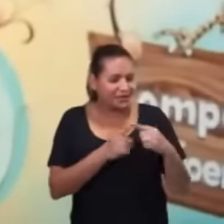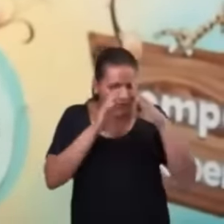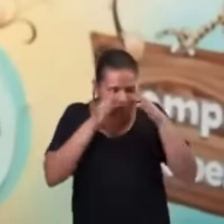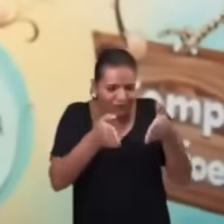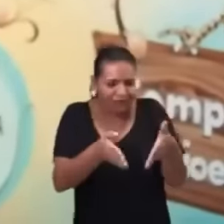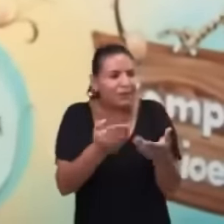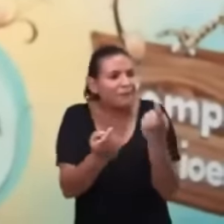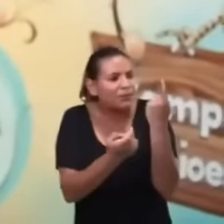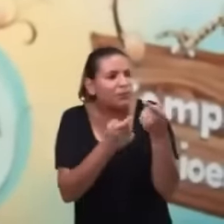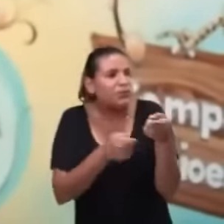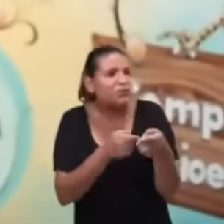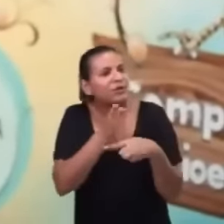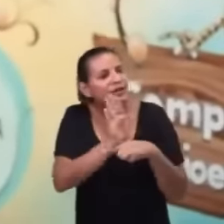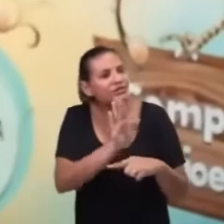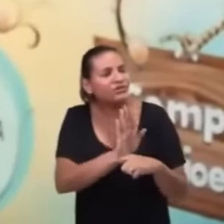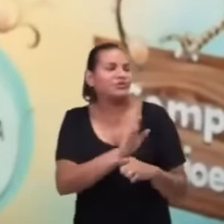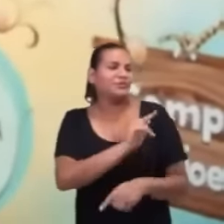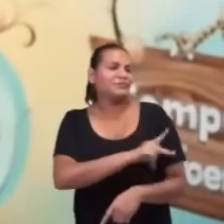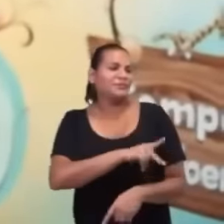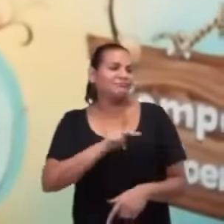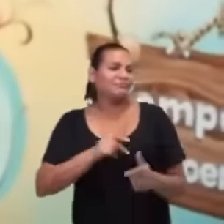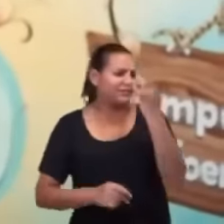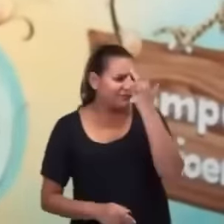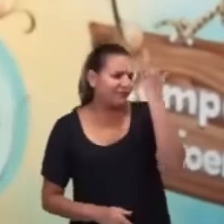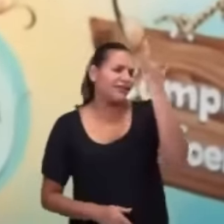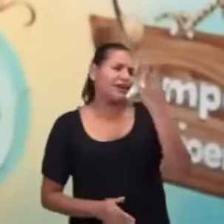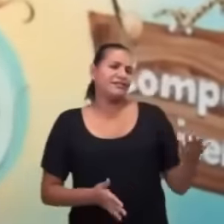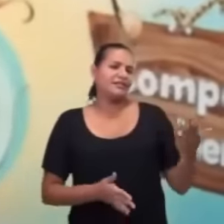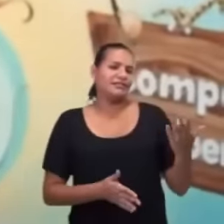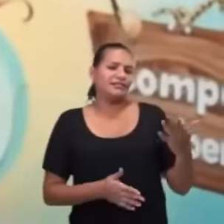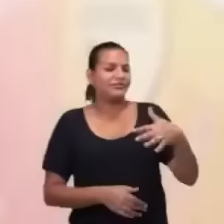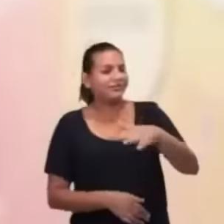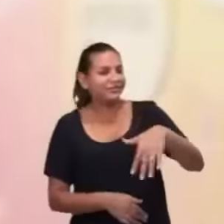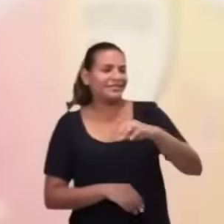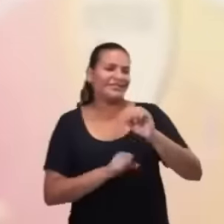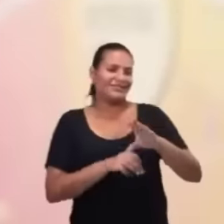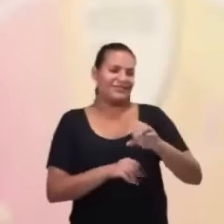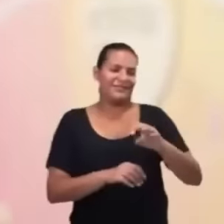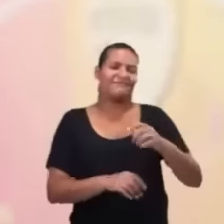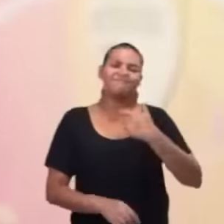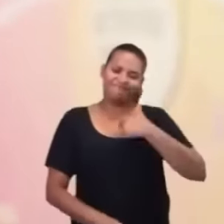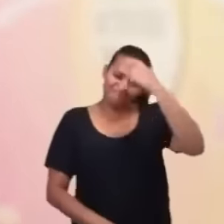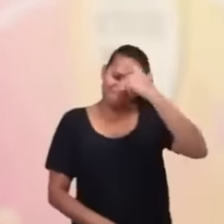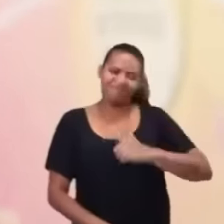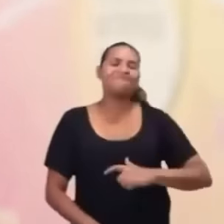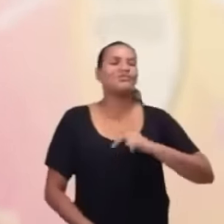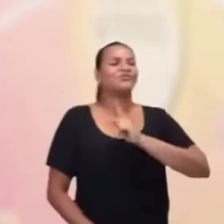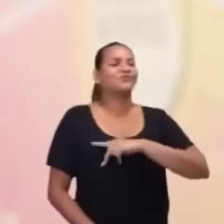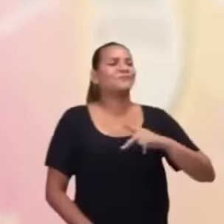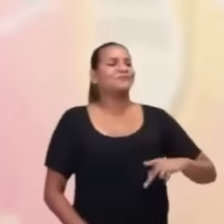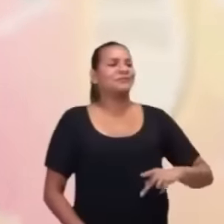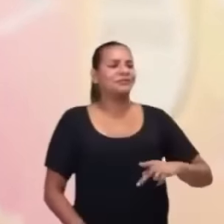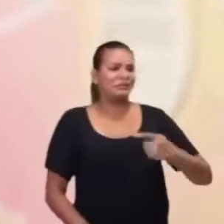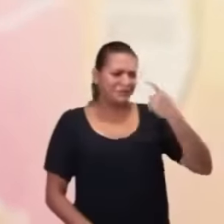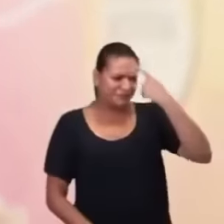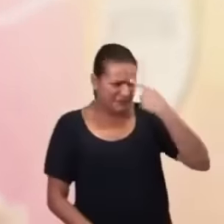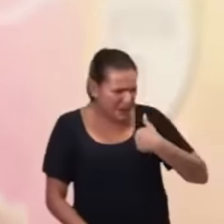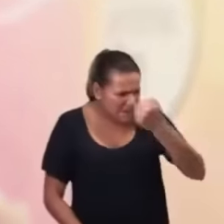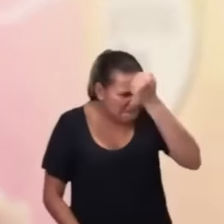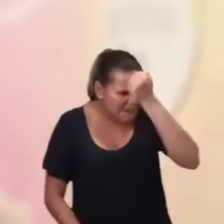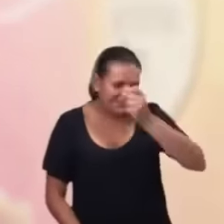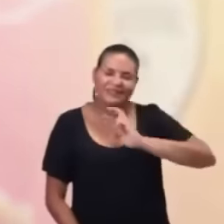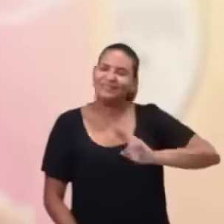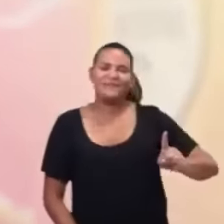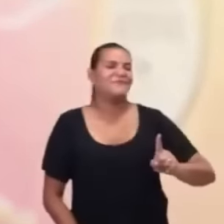isso, facilita. Uhum. Facilita demais você entrar na sala de aula. Eu sou professora e não me arrependo de ser